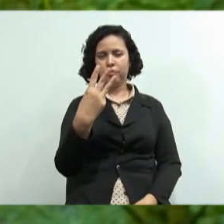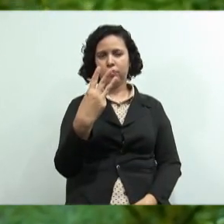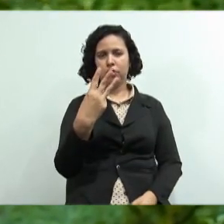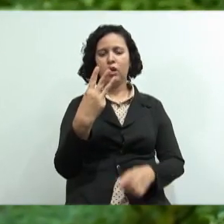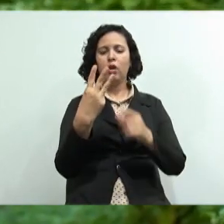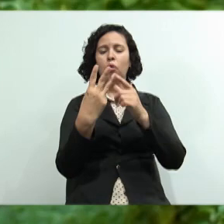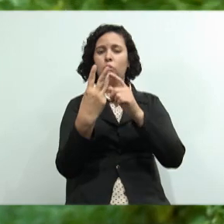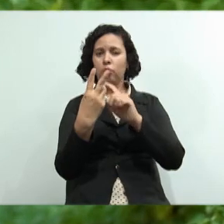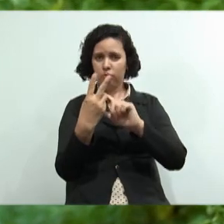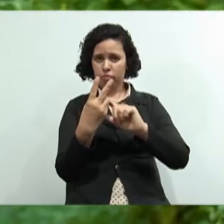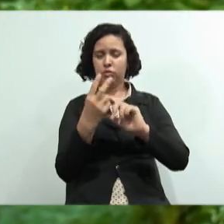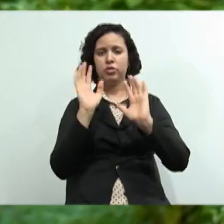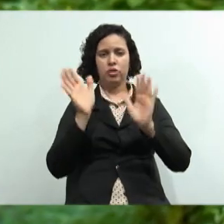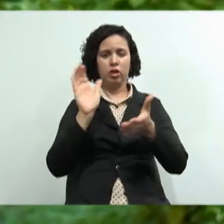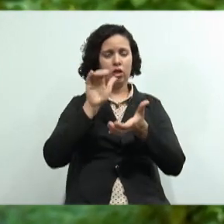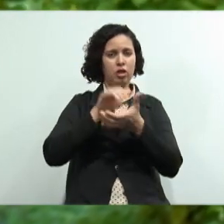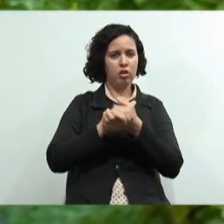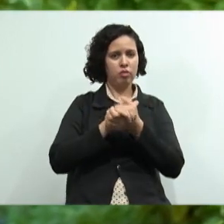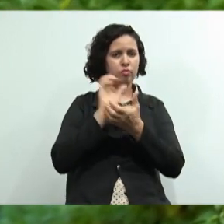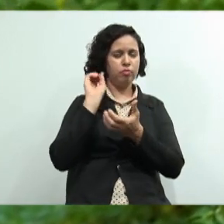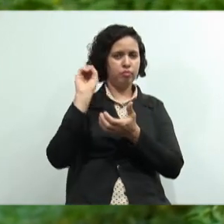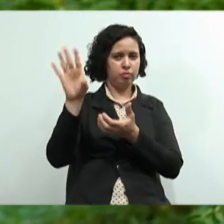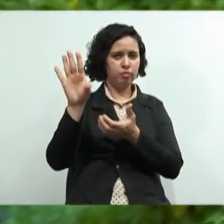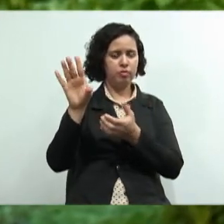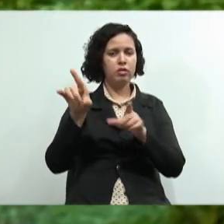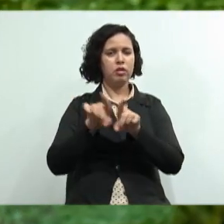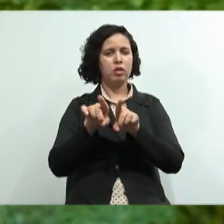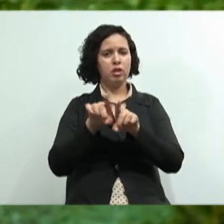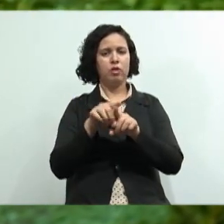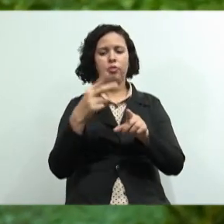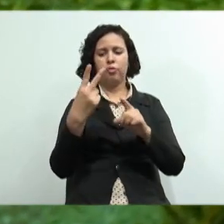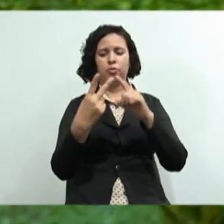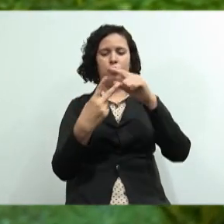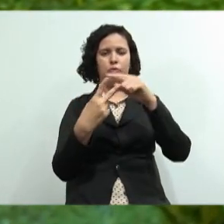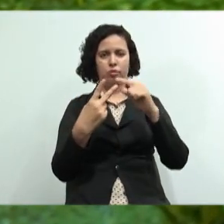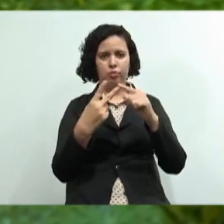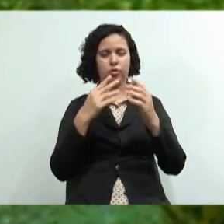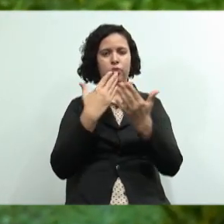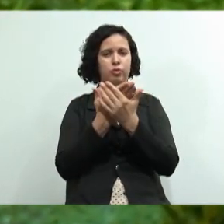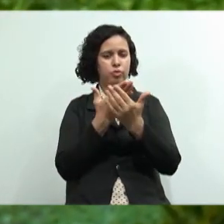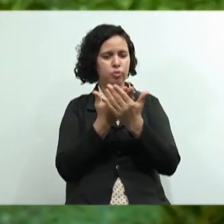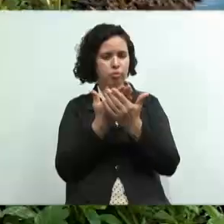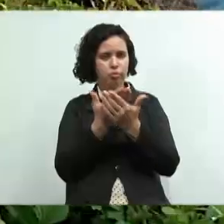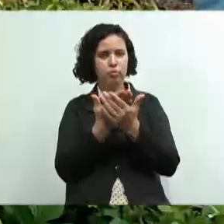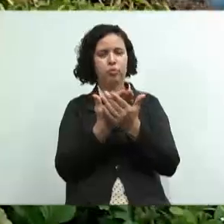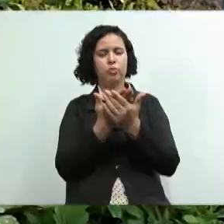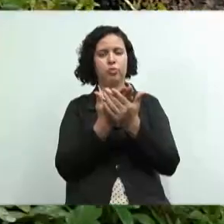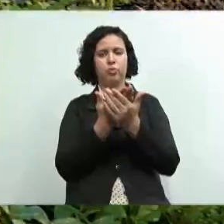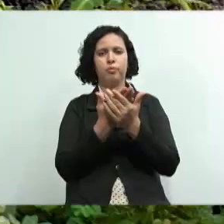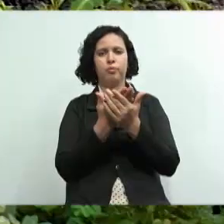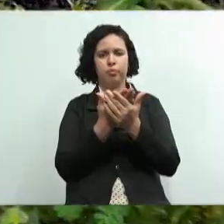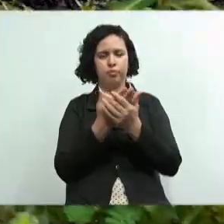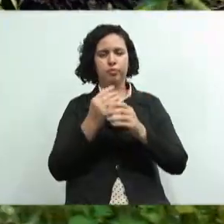embora para o Pará. Aí tem os 2 rapazes que moram, tá estudando, tá para a escola agora, e tem o outro que está lá que tá para fazer a entrega.